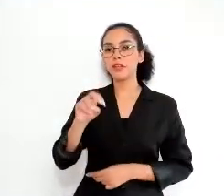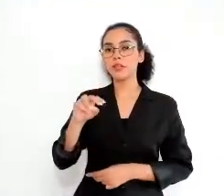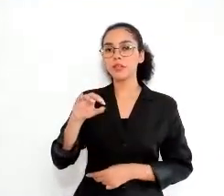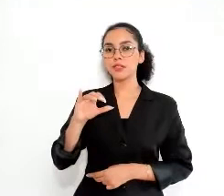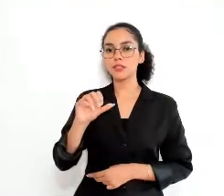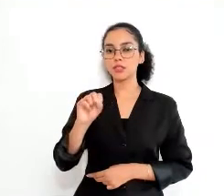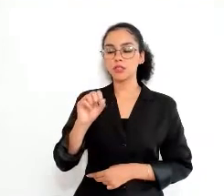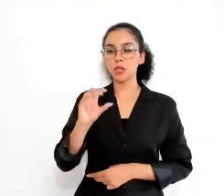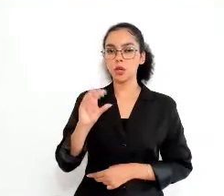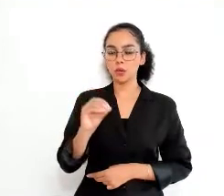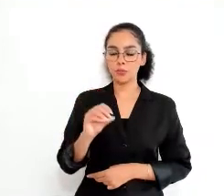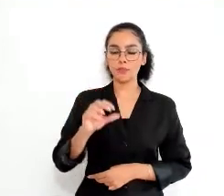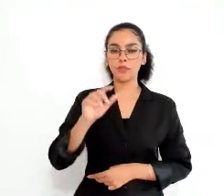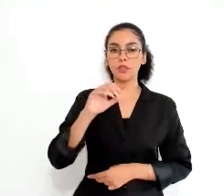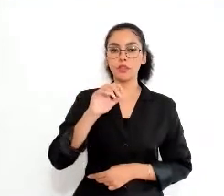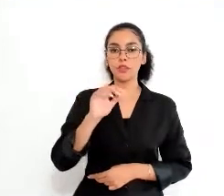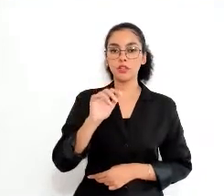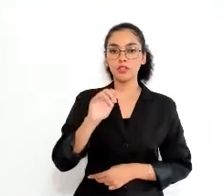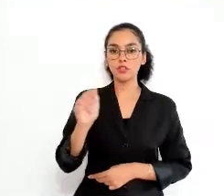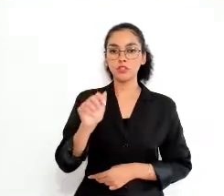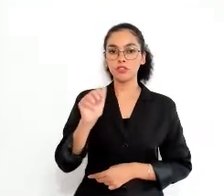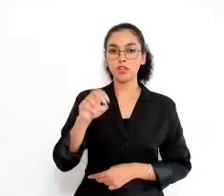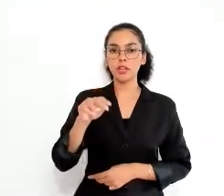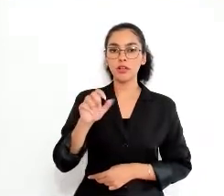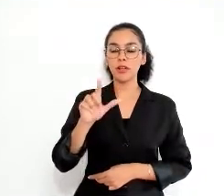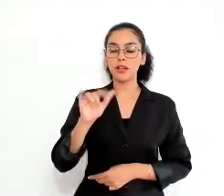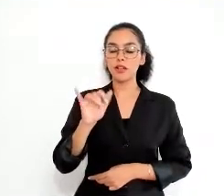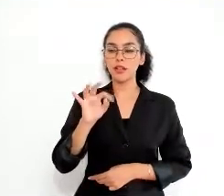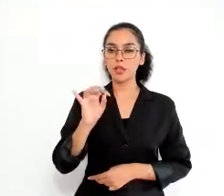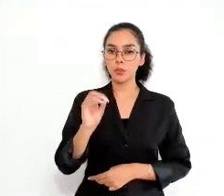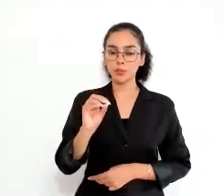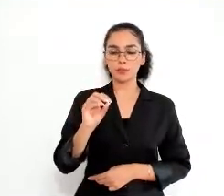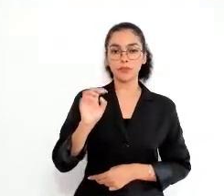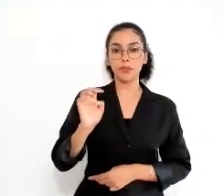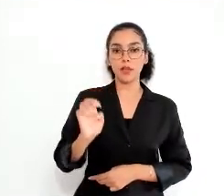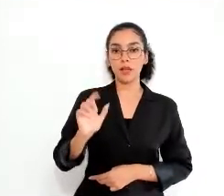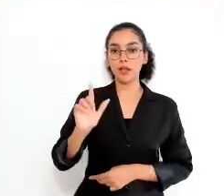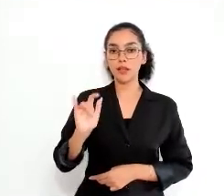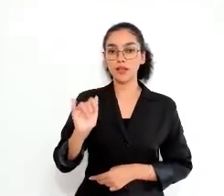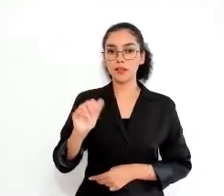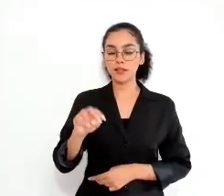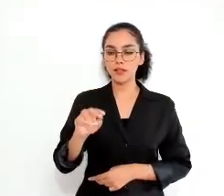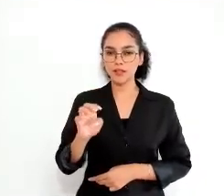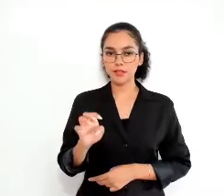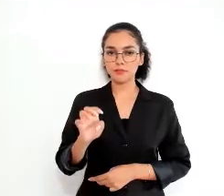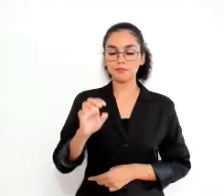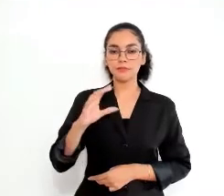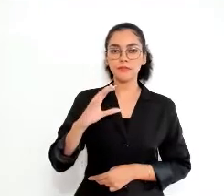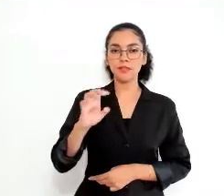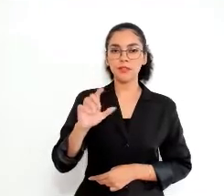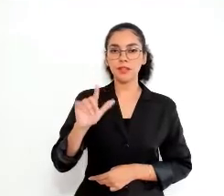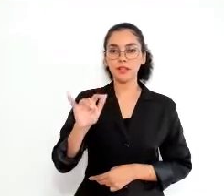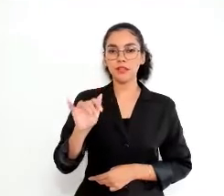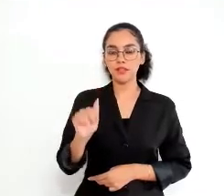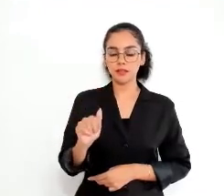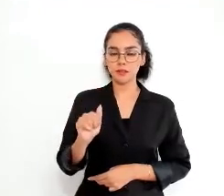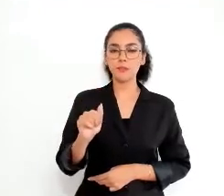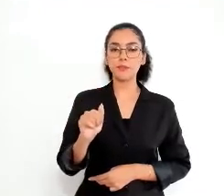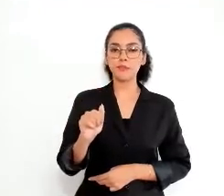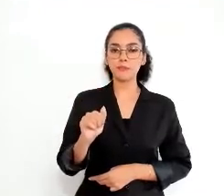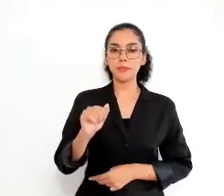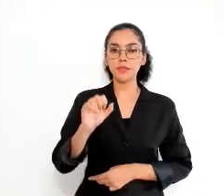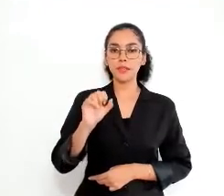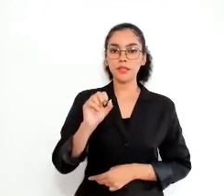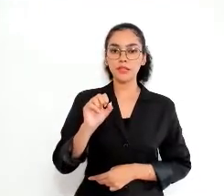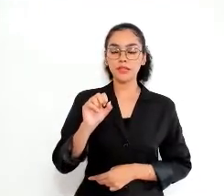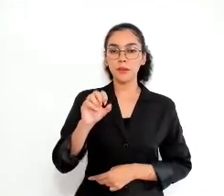Janirito Moura, Eliane Amorim das Virgens, Célia Smith, Sábato